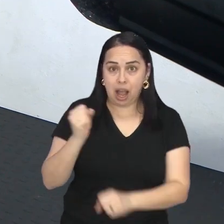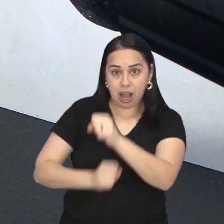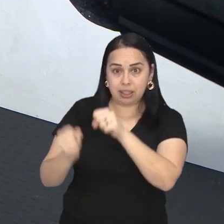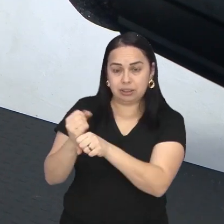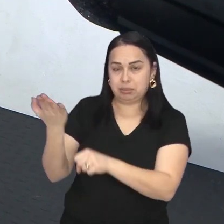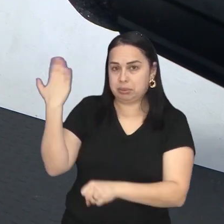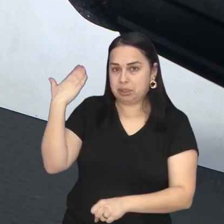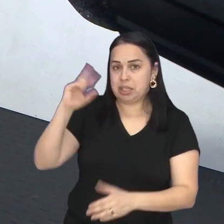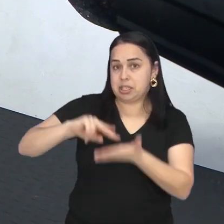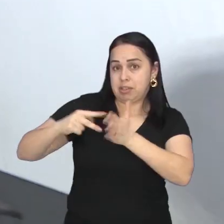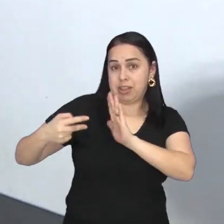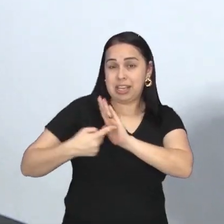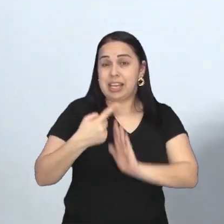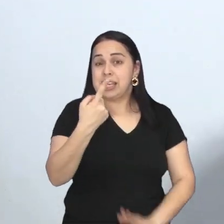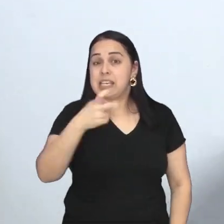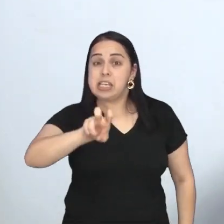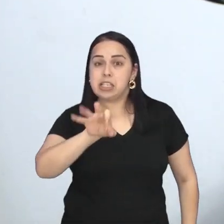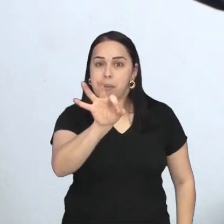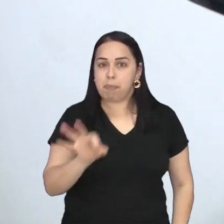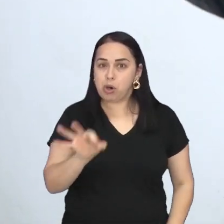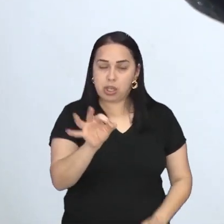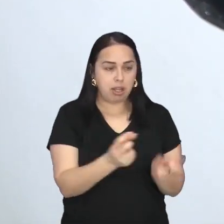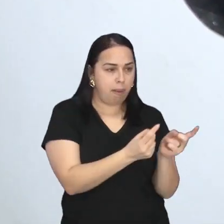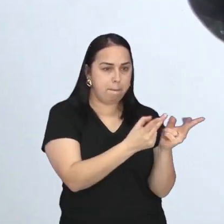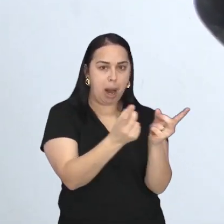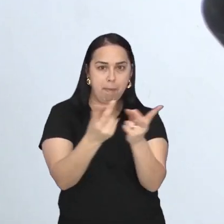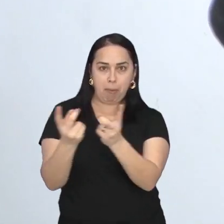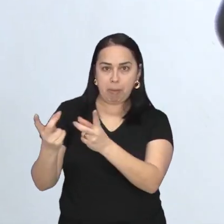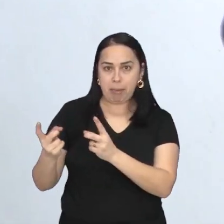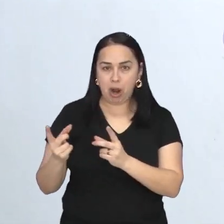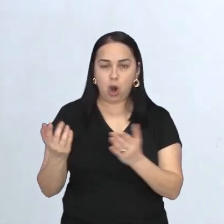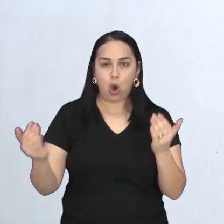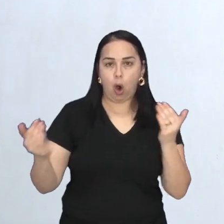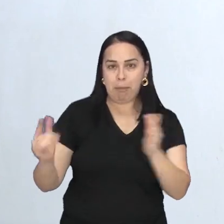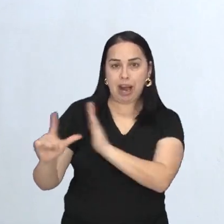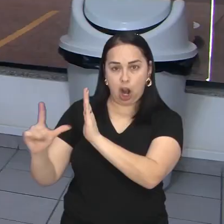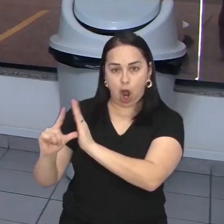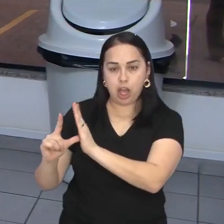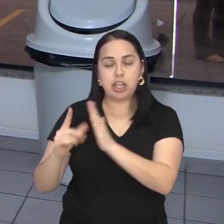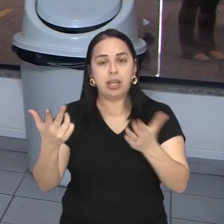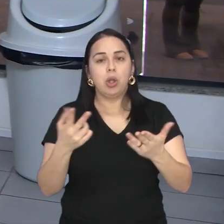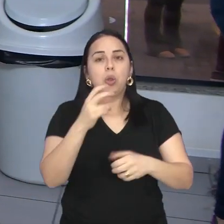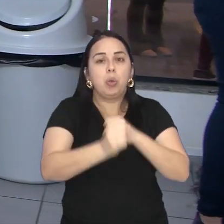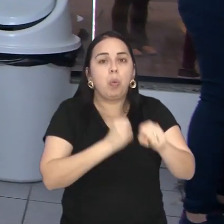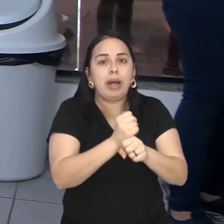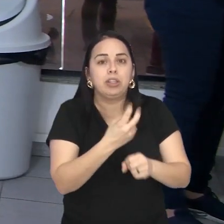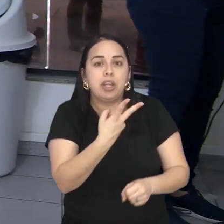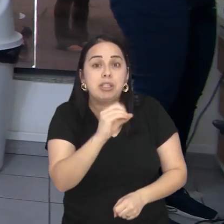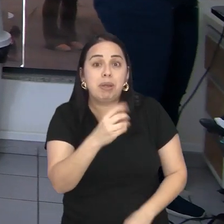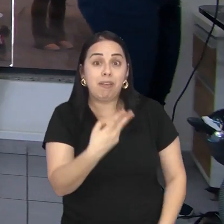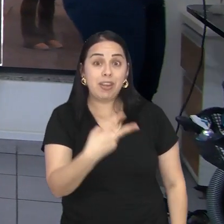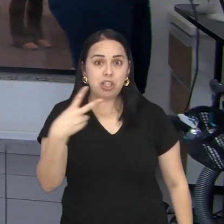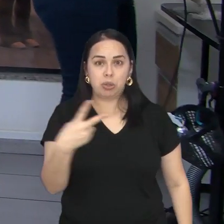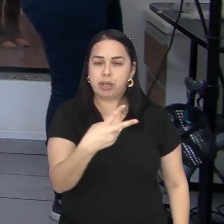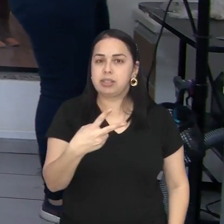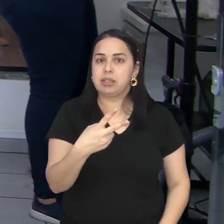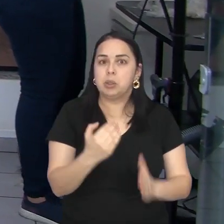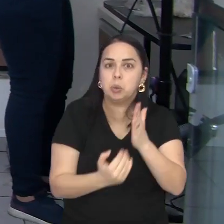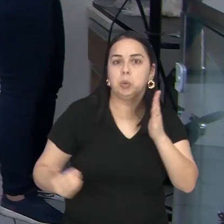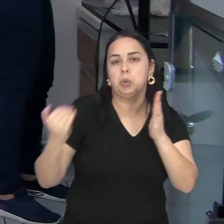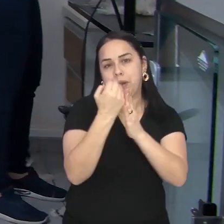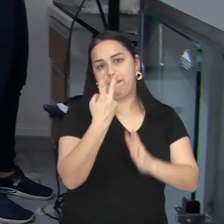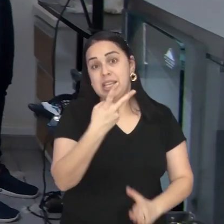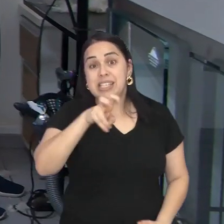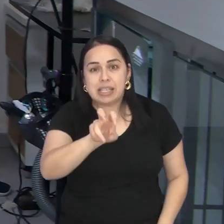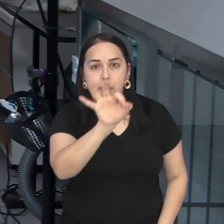pets representavam uma fatia de 15% nas vendas do setor de comércio no país e em 2022 o número chegou